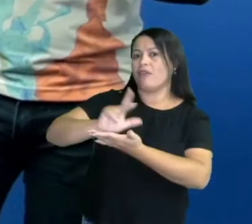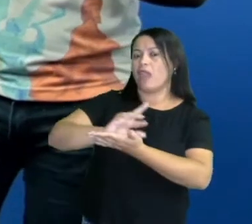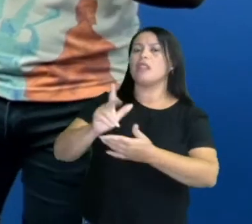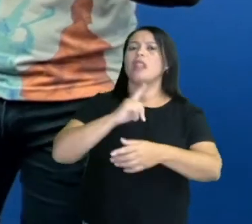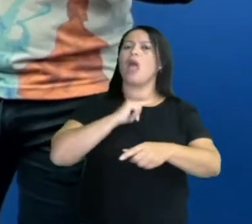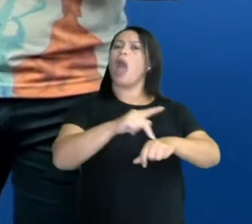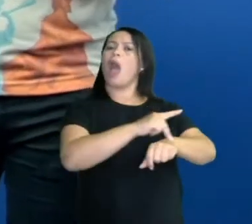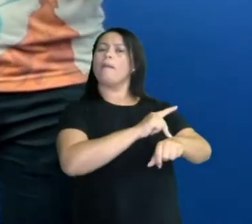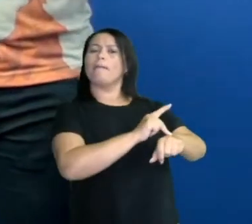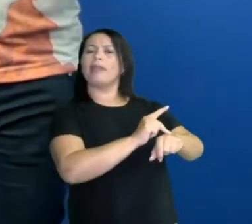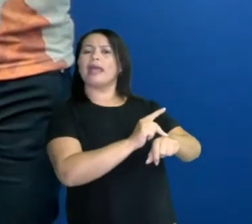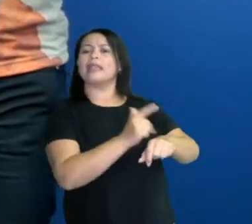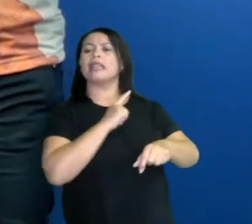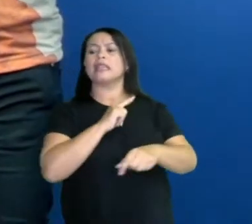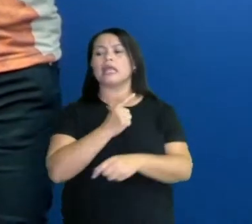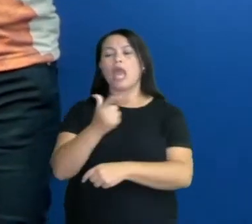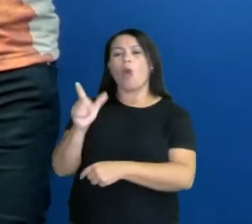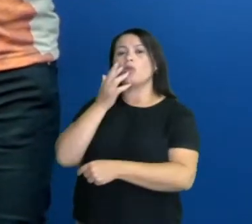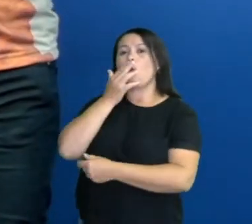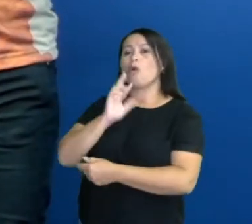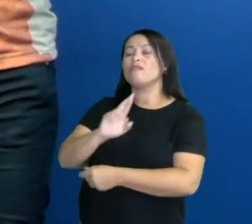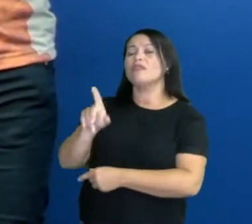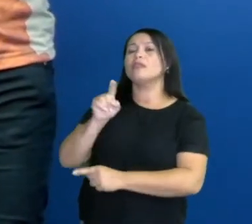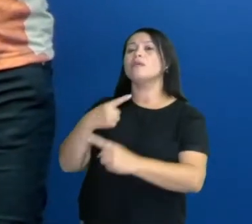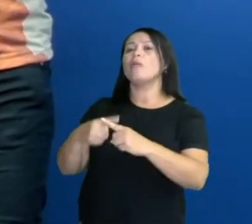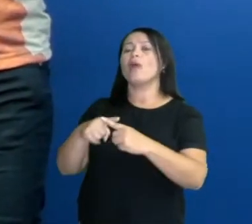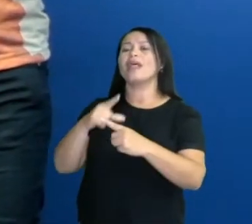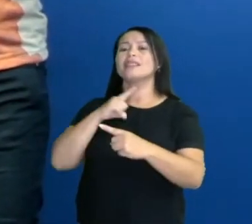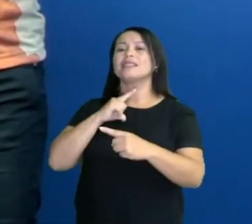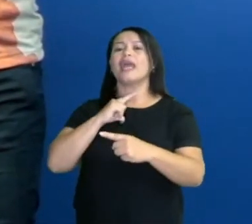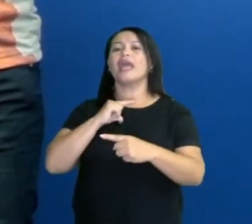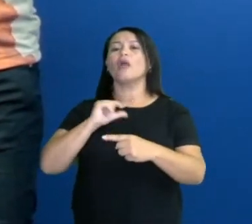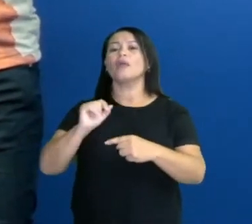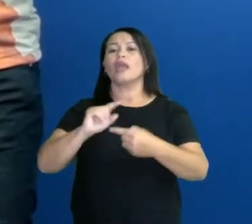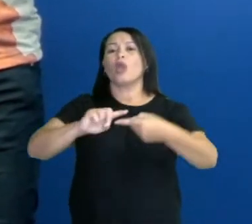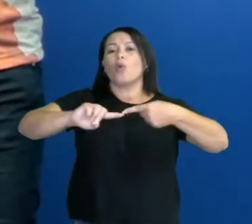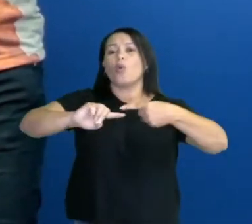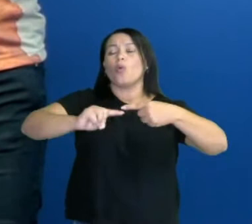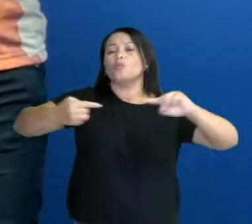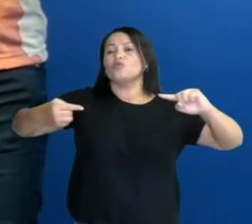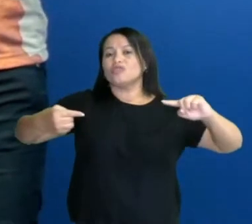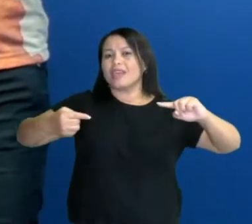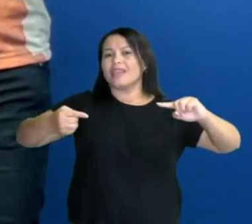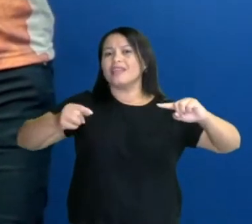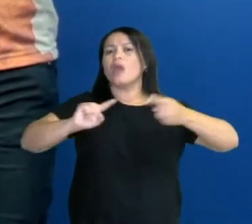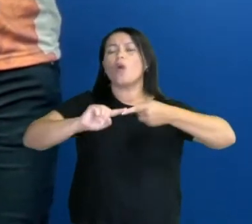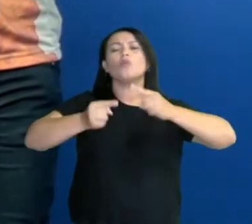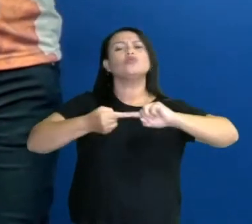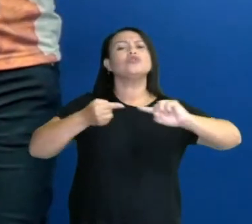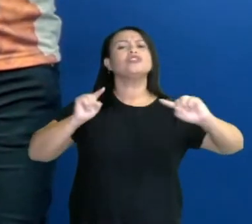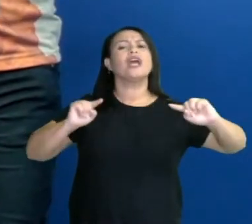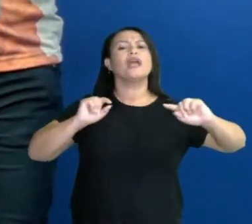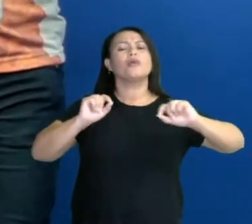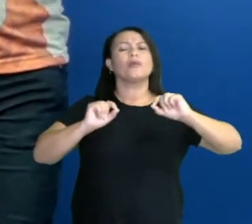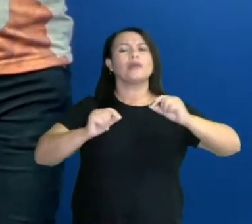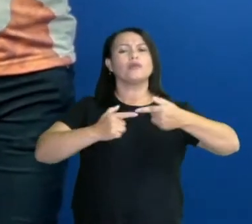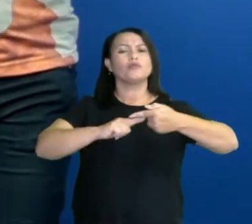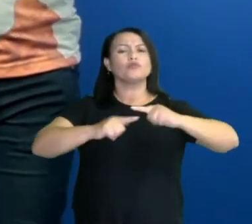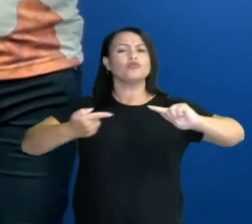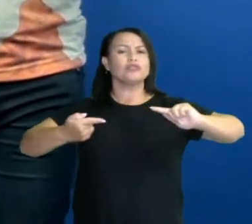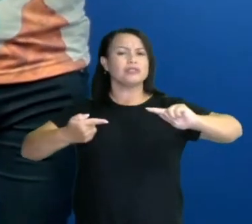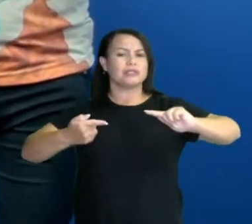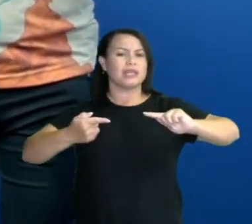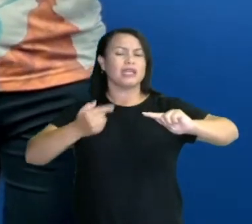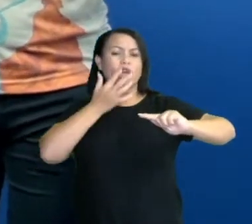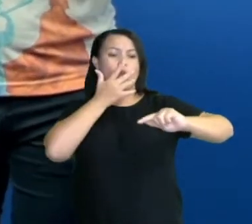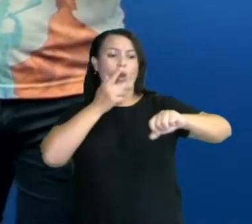preta porque ela possui um gene, chamado um gene melânico, um gene que dá essa característica preta